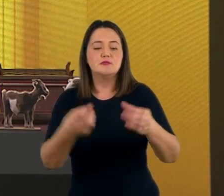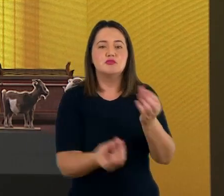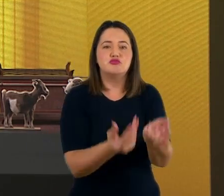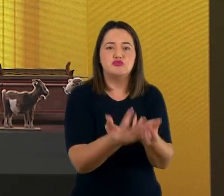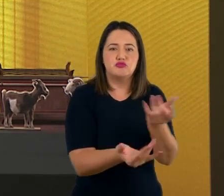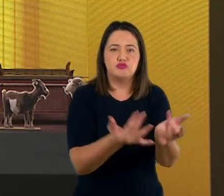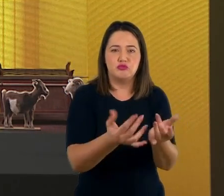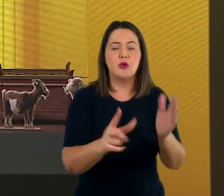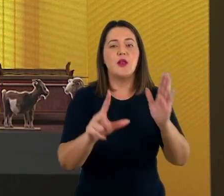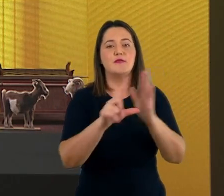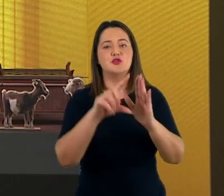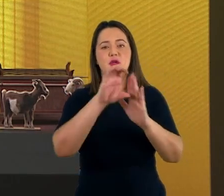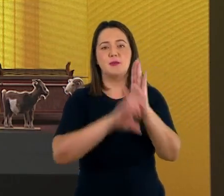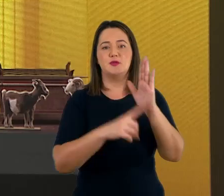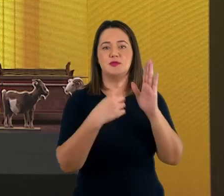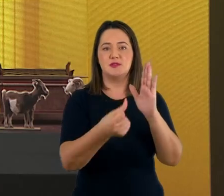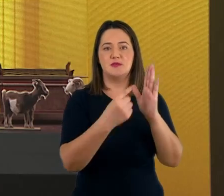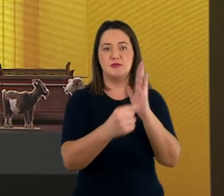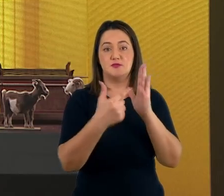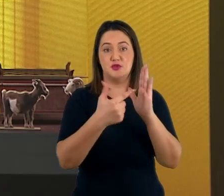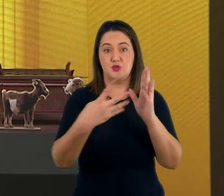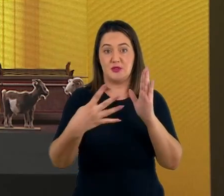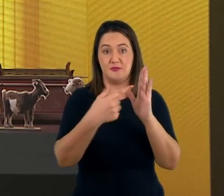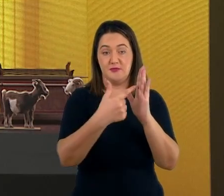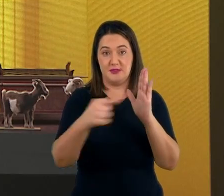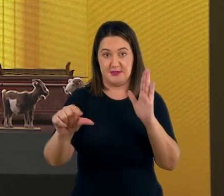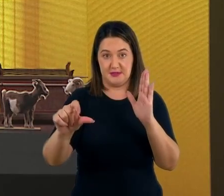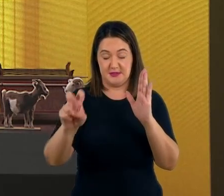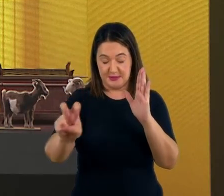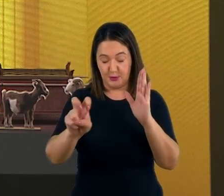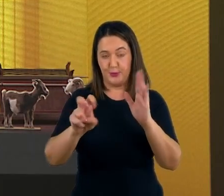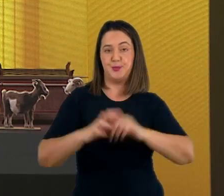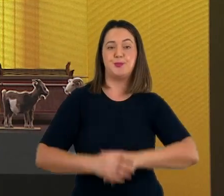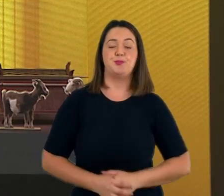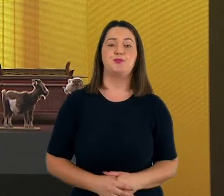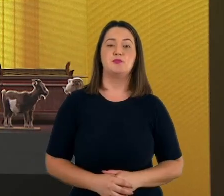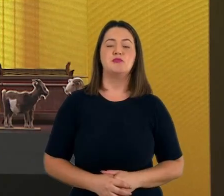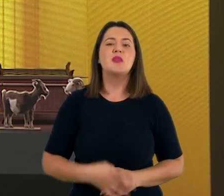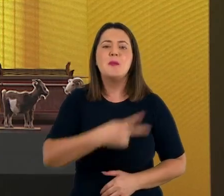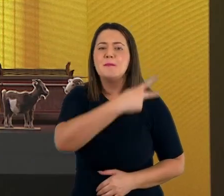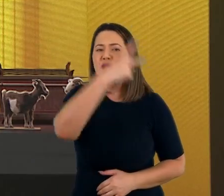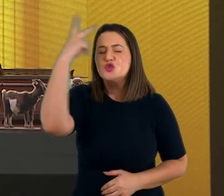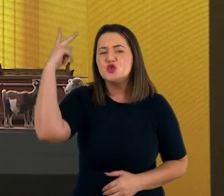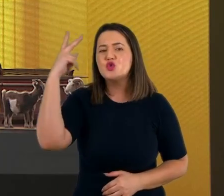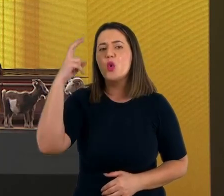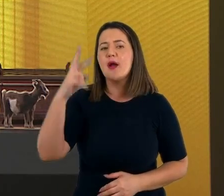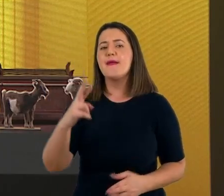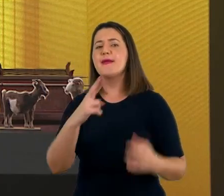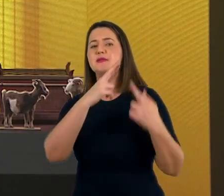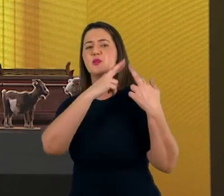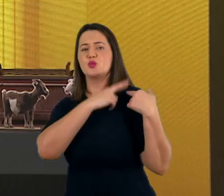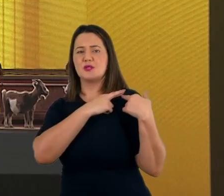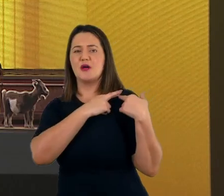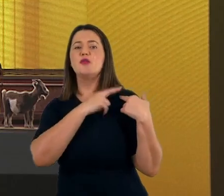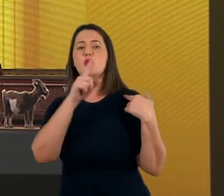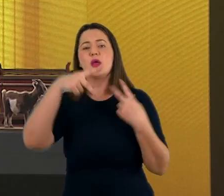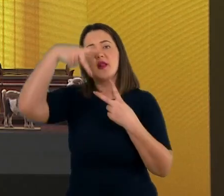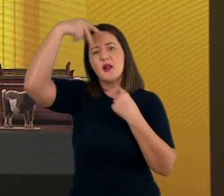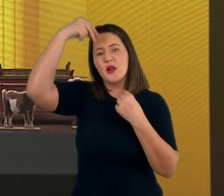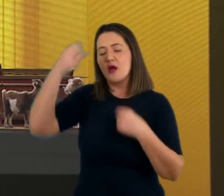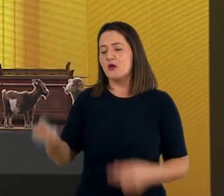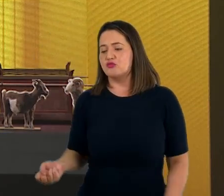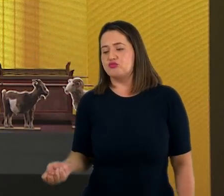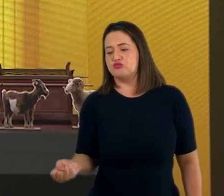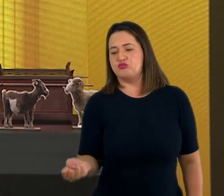Levítico capítulo 16, versos 24 e 25 dão detalhes a esse respeito. A pessoa responsável por levar o bode emissário até